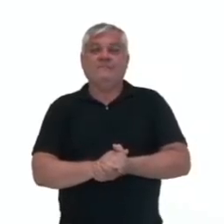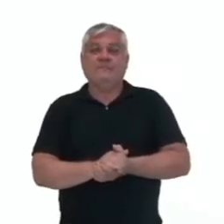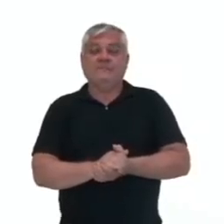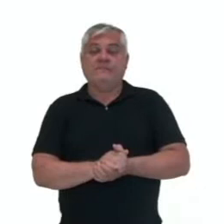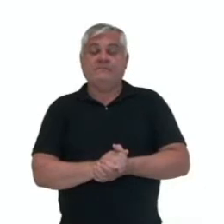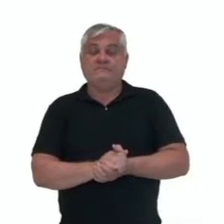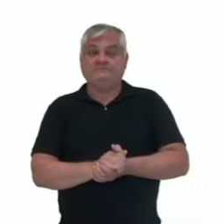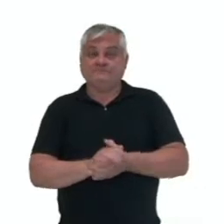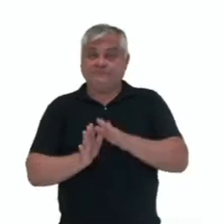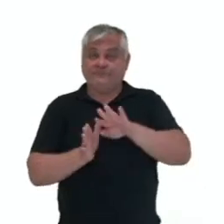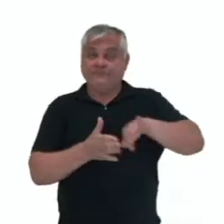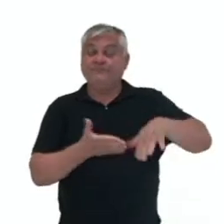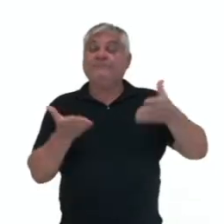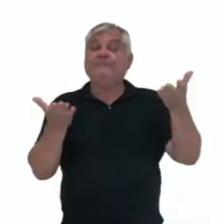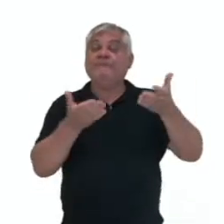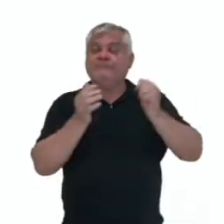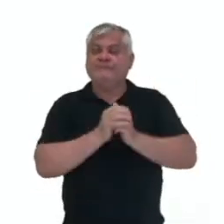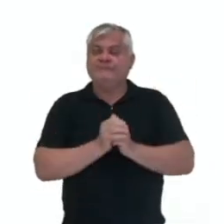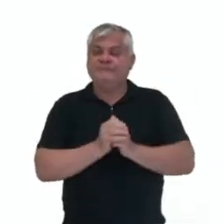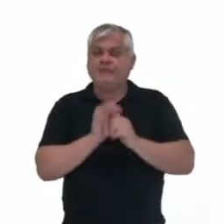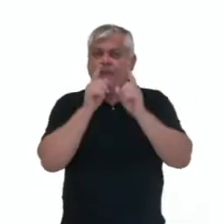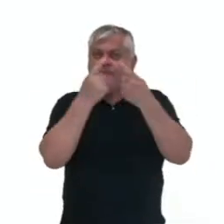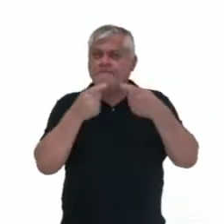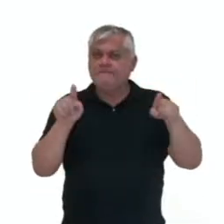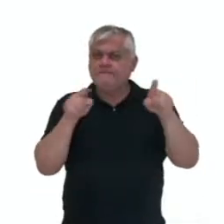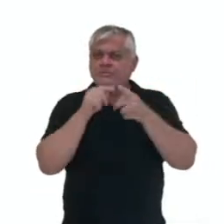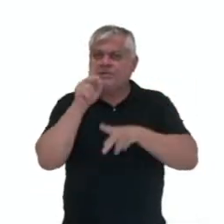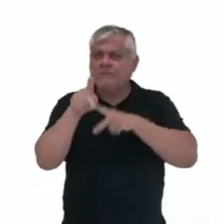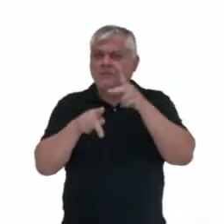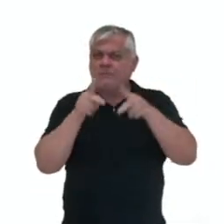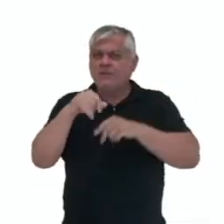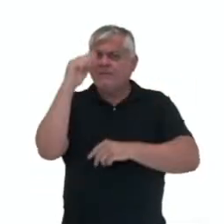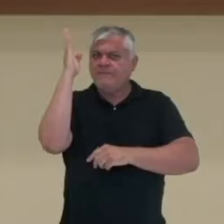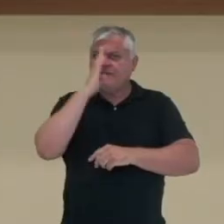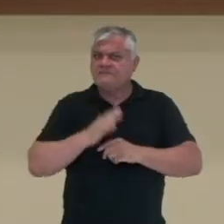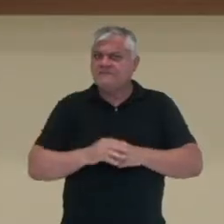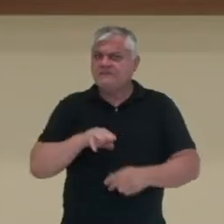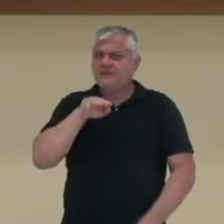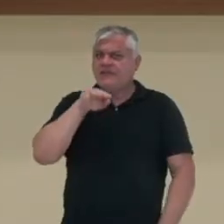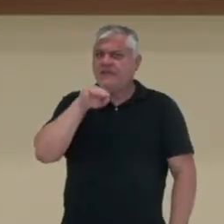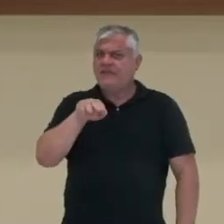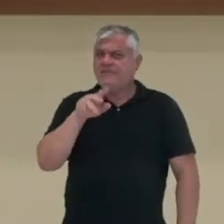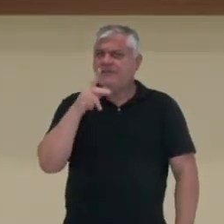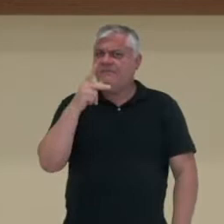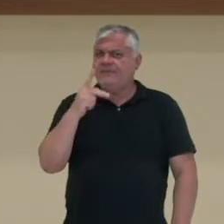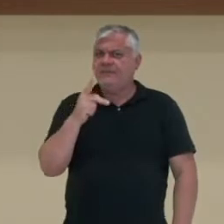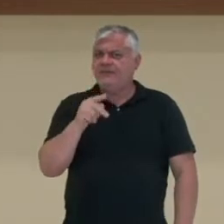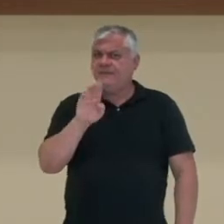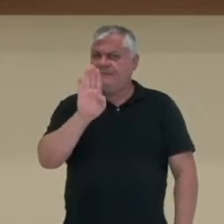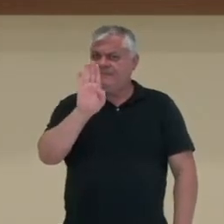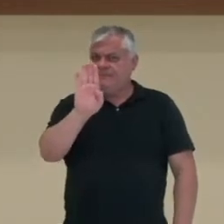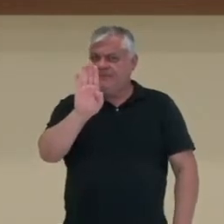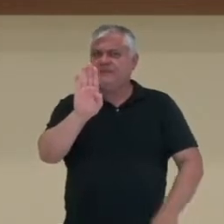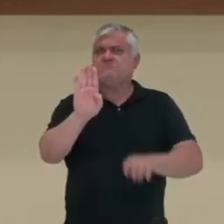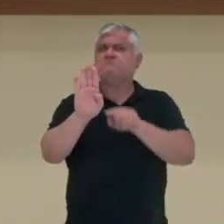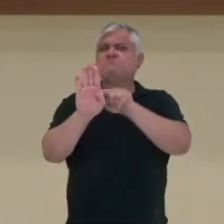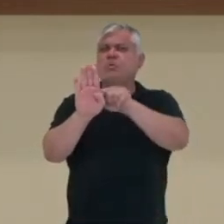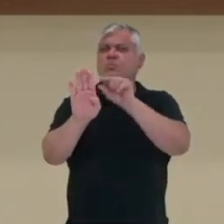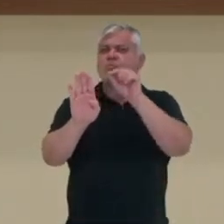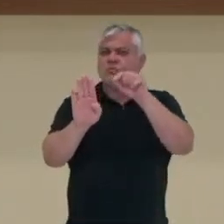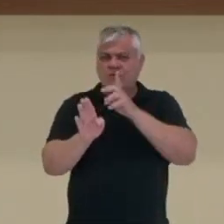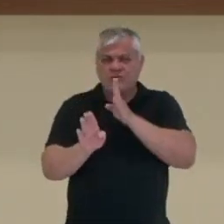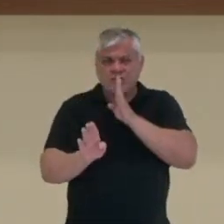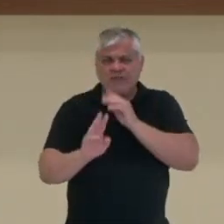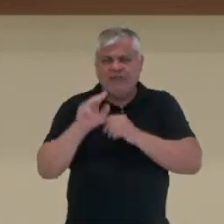Agora eu quero falar para vocês um pouquinho sobre música popular brasileira, a conhecida sigla MPB. Você já